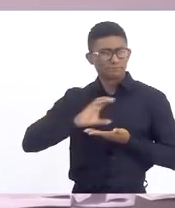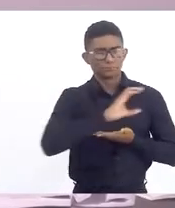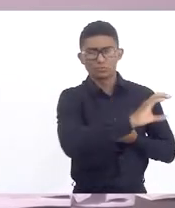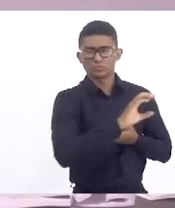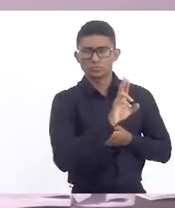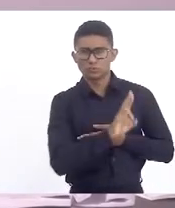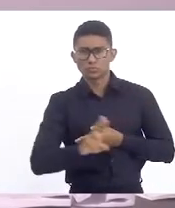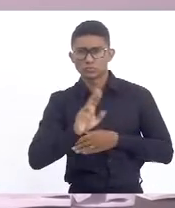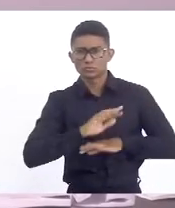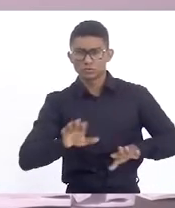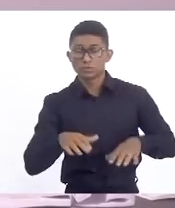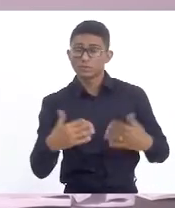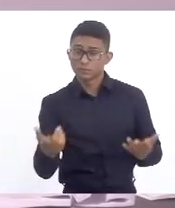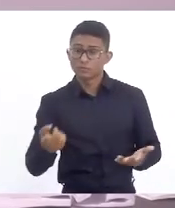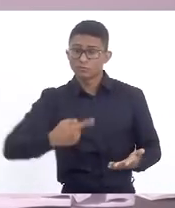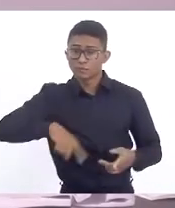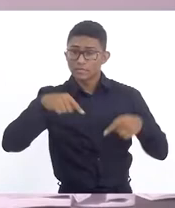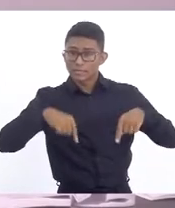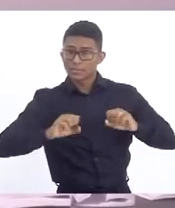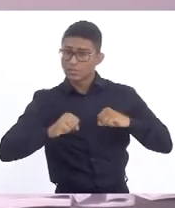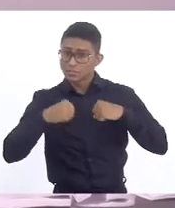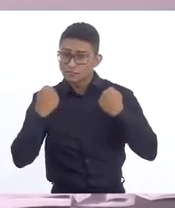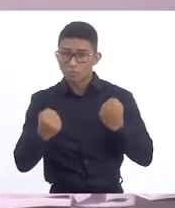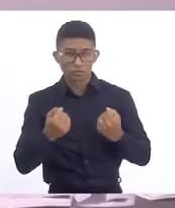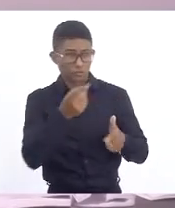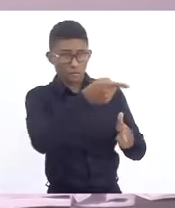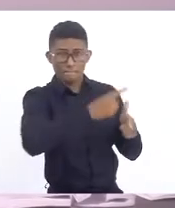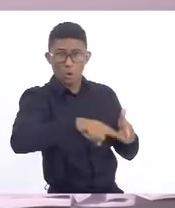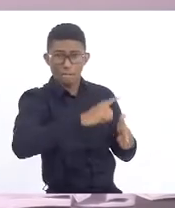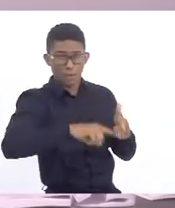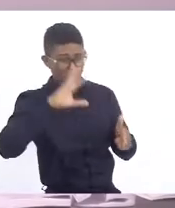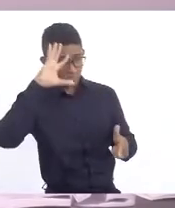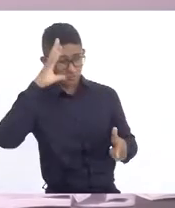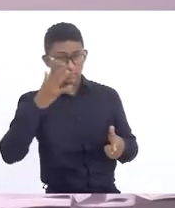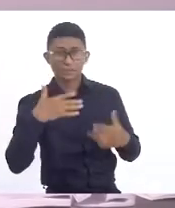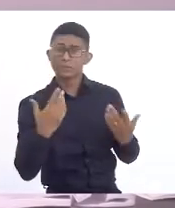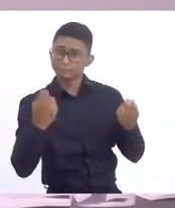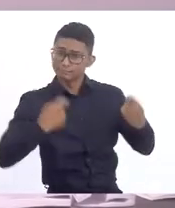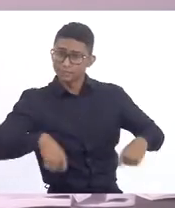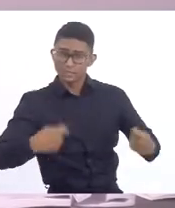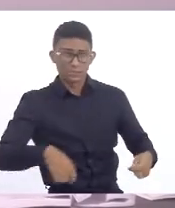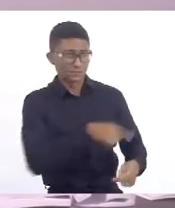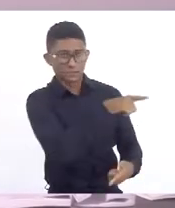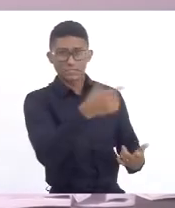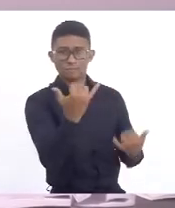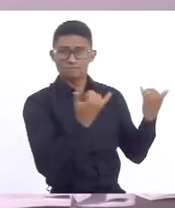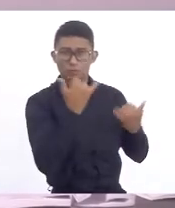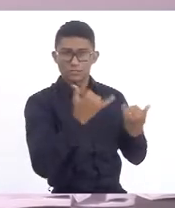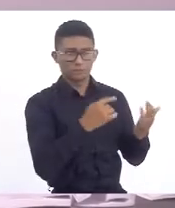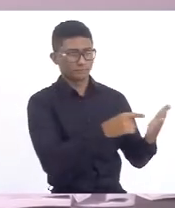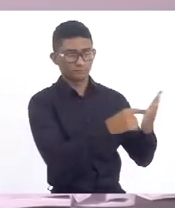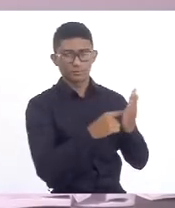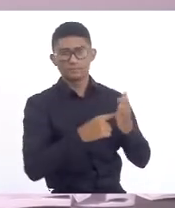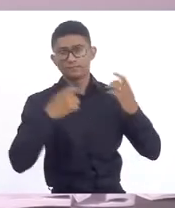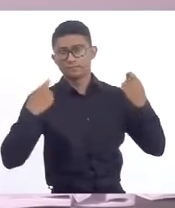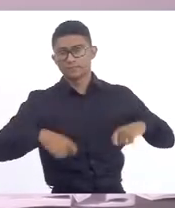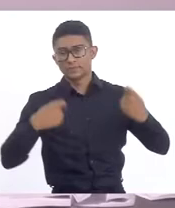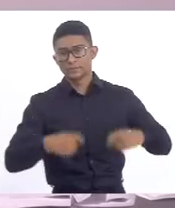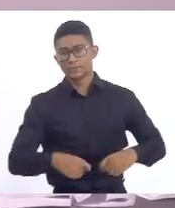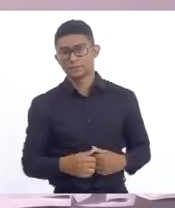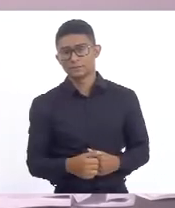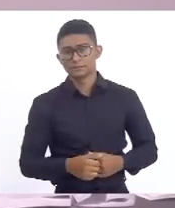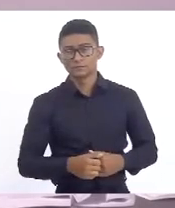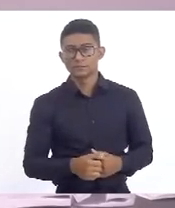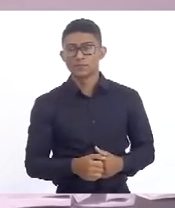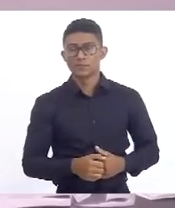Legislativa, todo o empenho de resolver o problema de saneamento e, principalmente, abastecimento de água para a Baixada Fluminense e Passado de